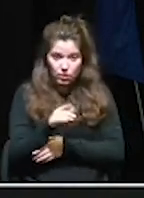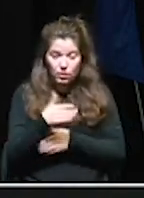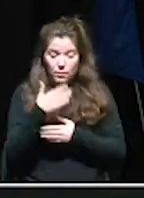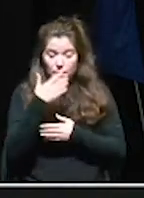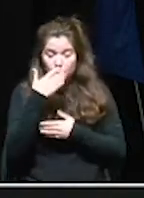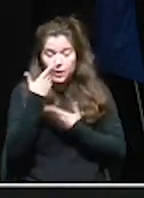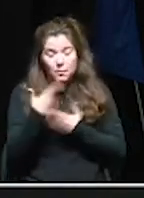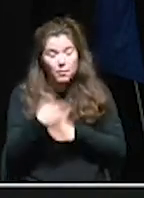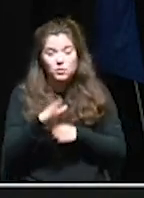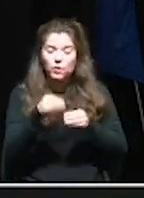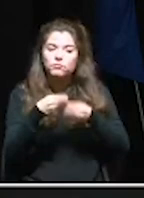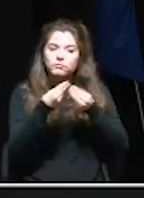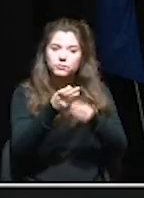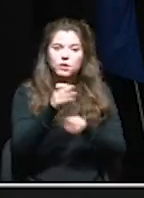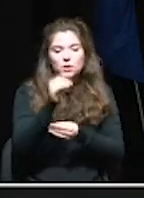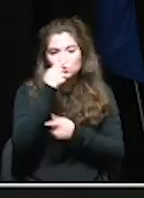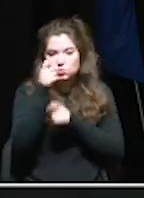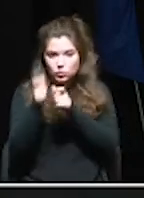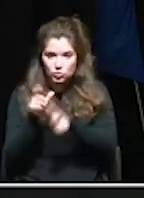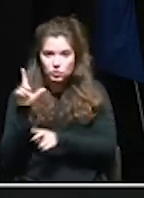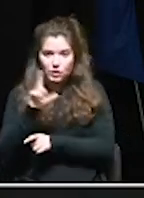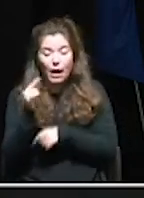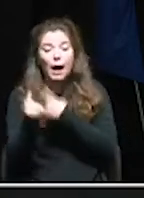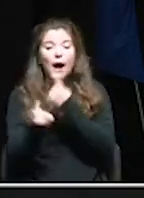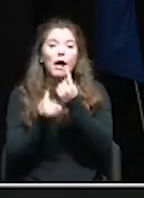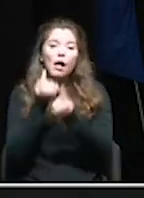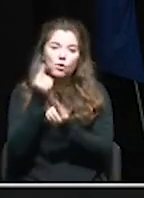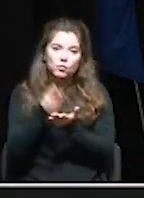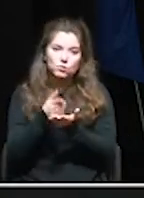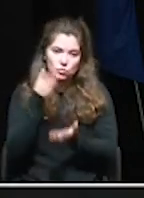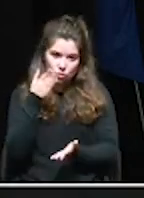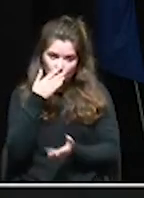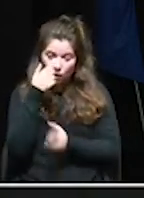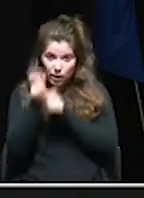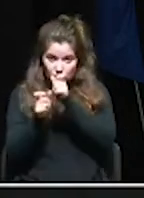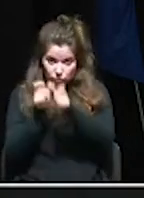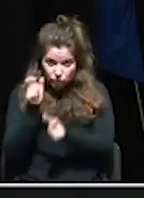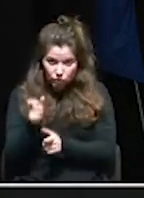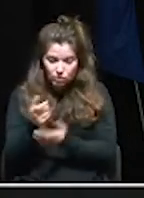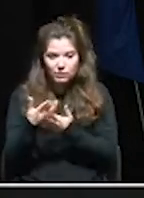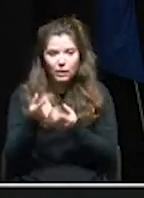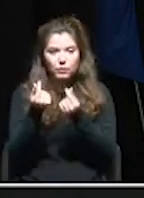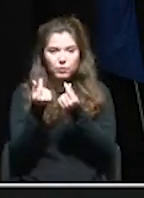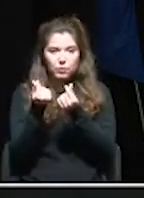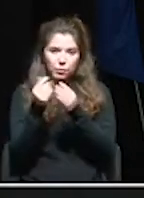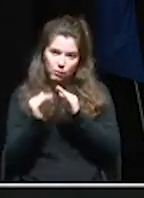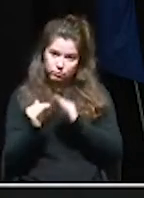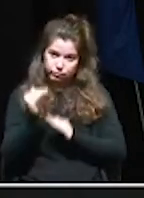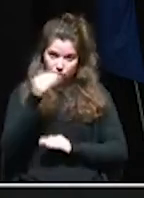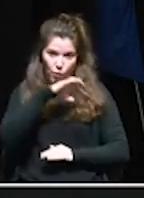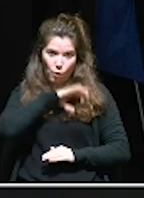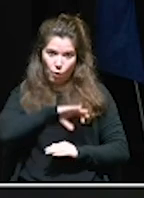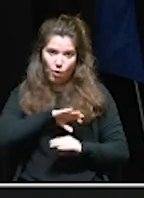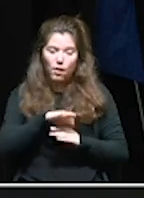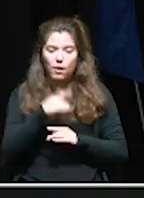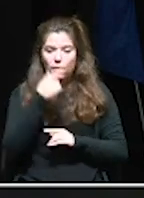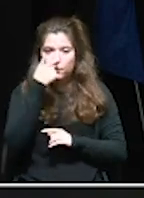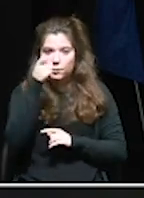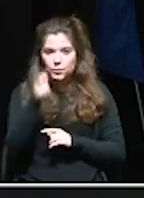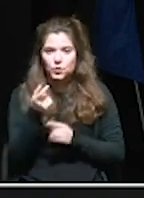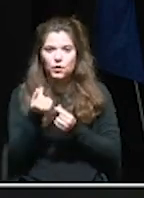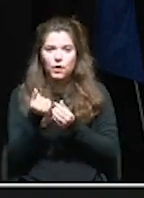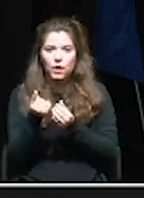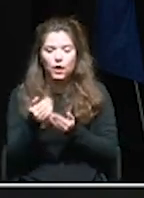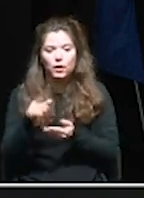do IRS aos lisboetas, é sim a alguns lisboetas e aos lisboetas que já têm mais rendimentos. Um lisboeta que ganha o salário